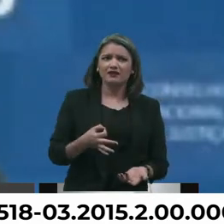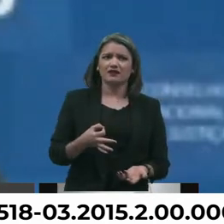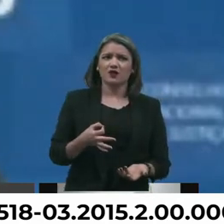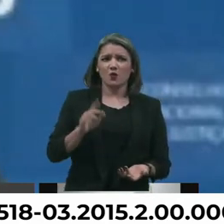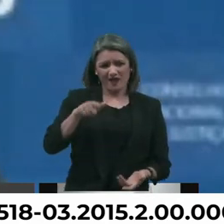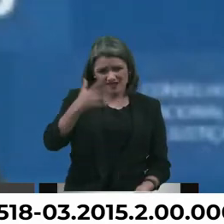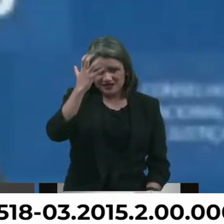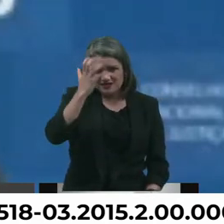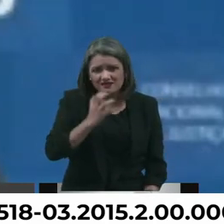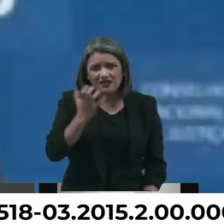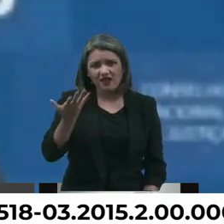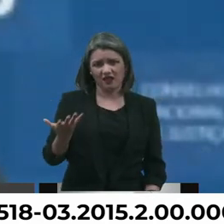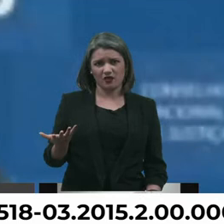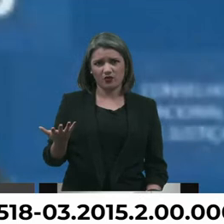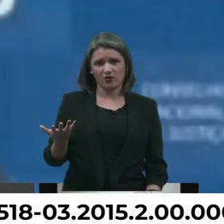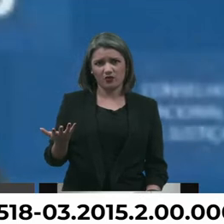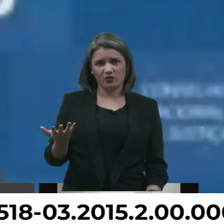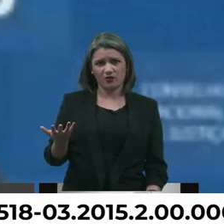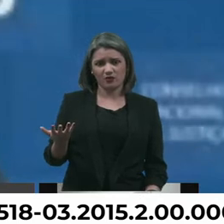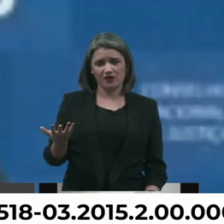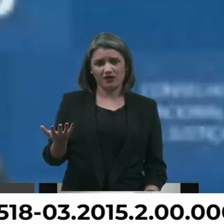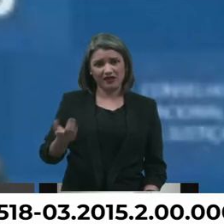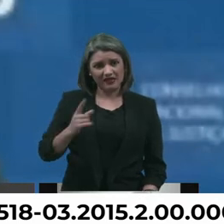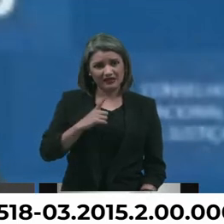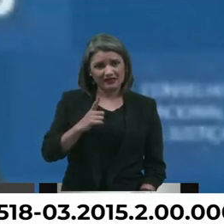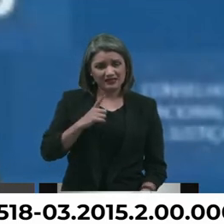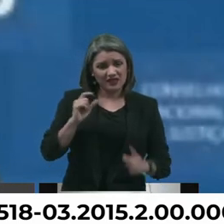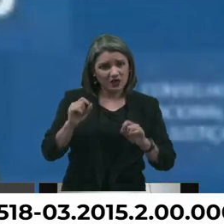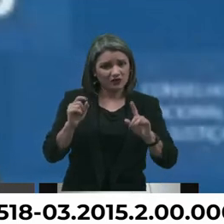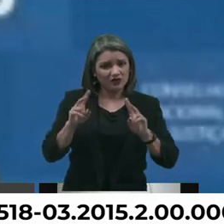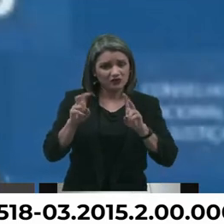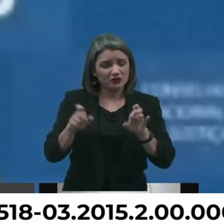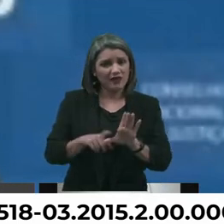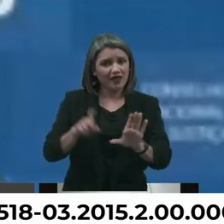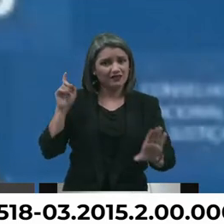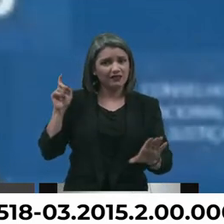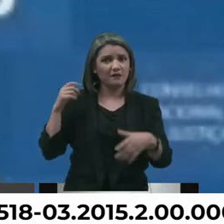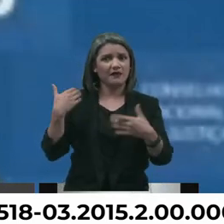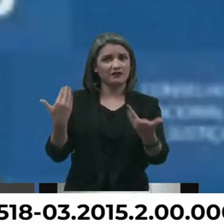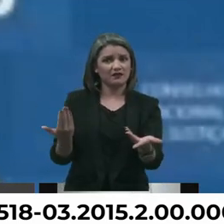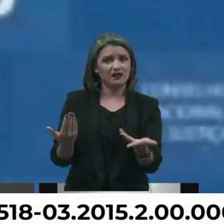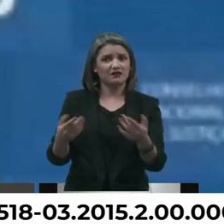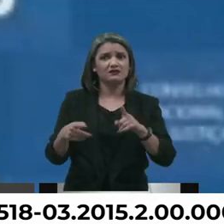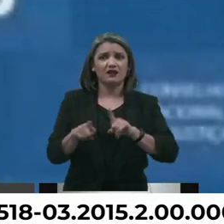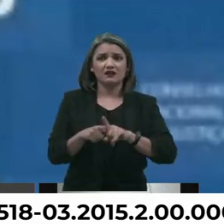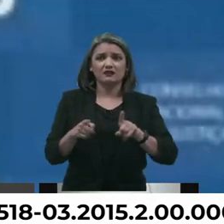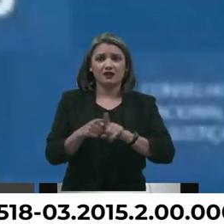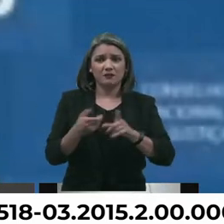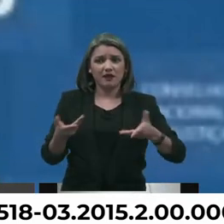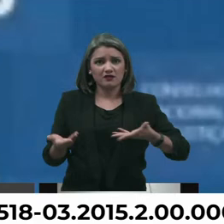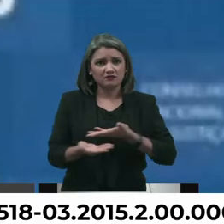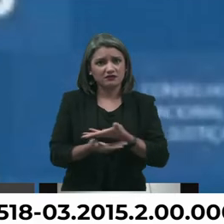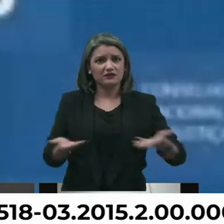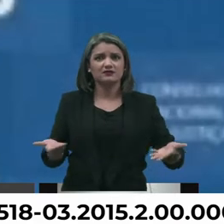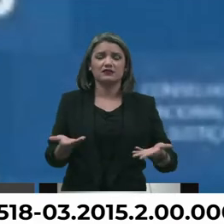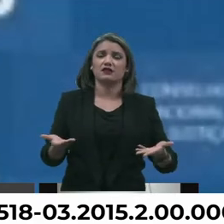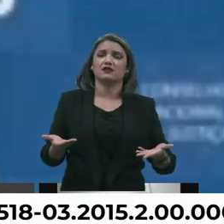muito séria, é uma questão que envolve a independência e a hombridade da magistratura como um